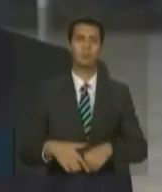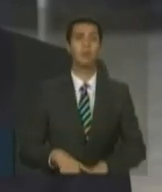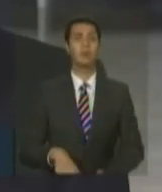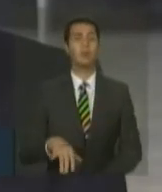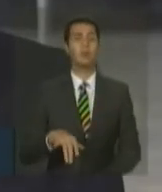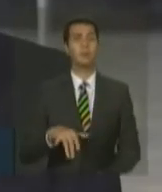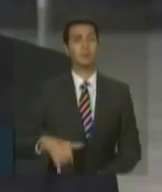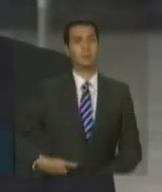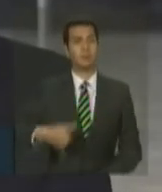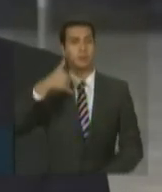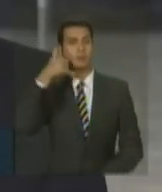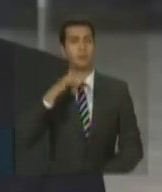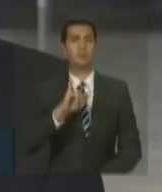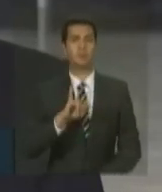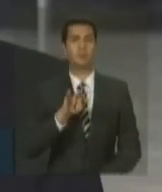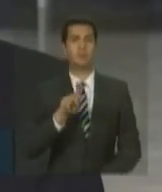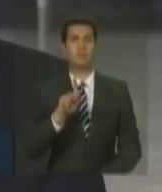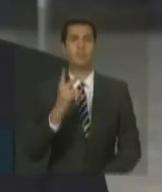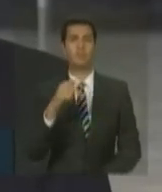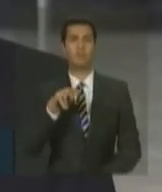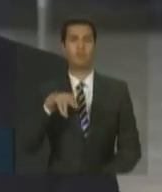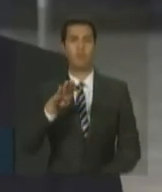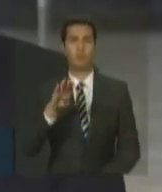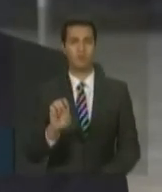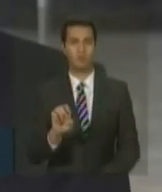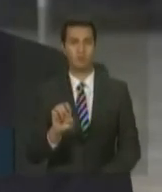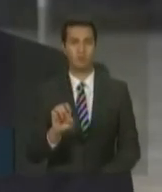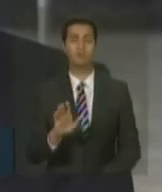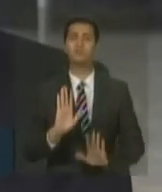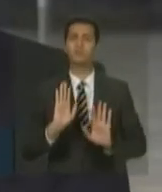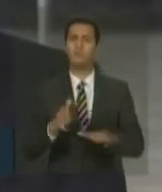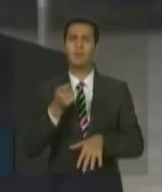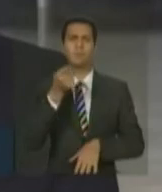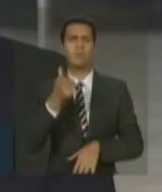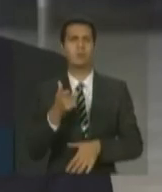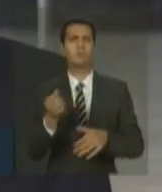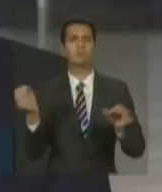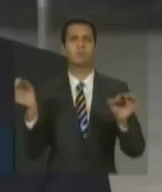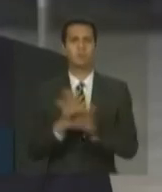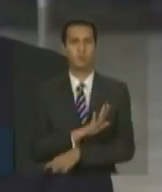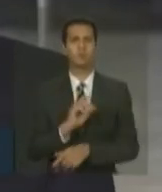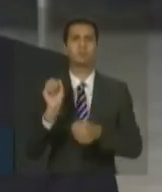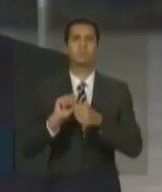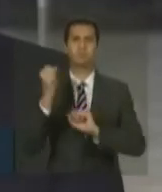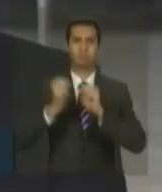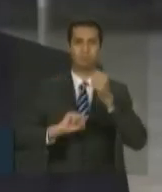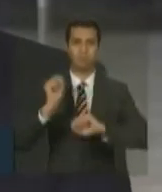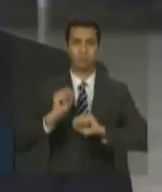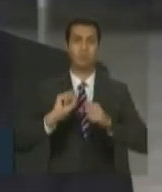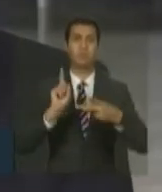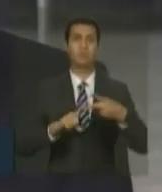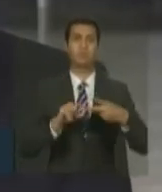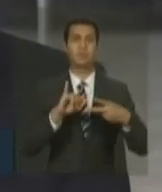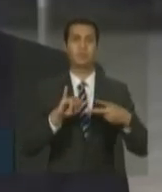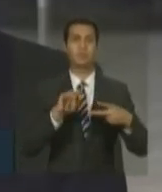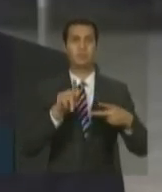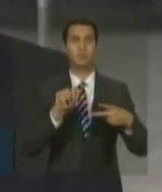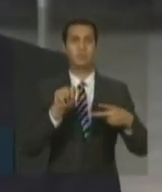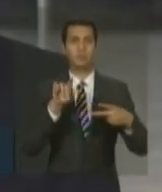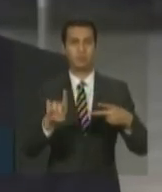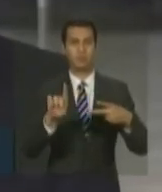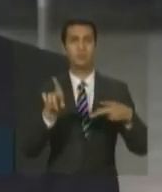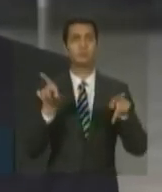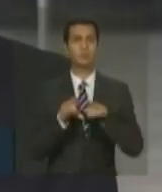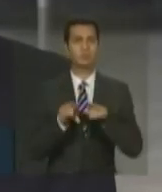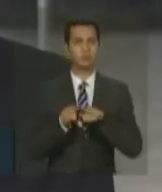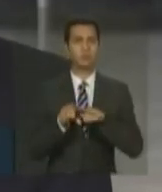iPhone já está pronto para produção em escala. E o iPad, eles estão